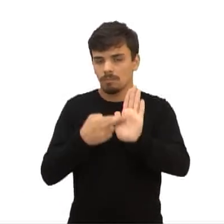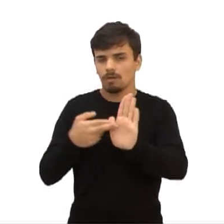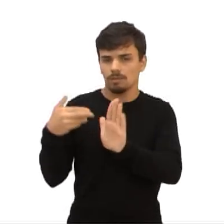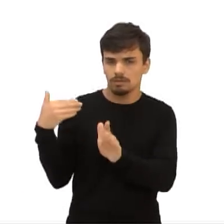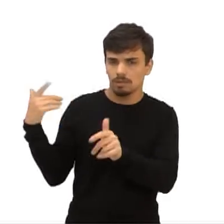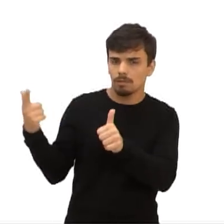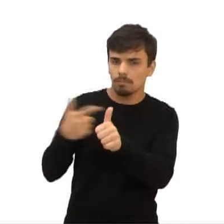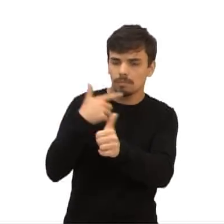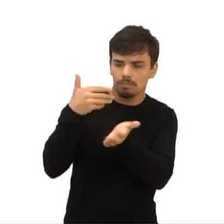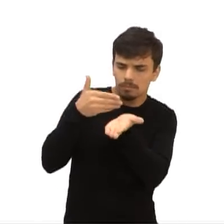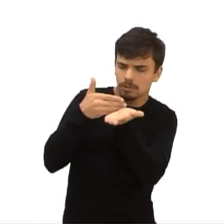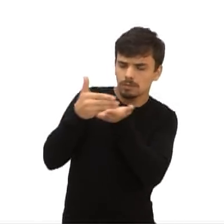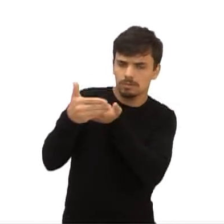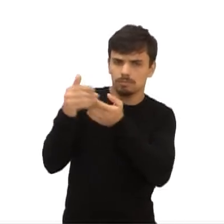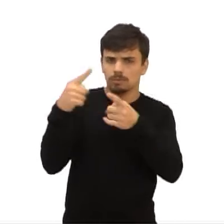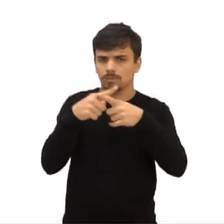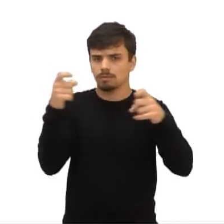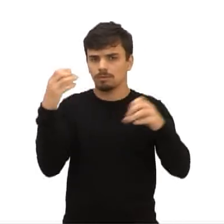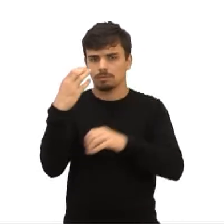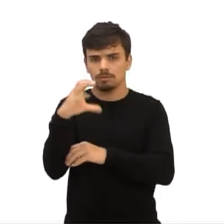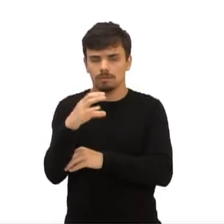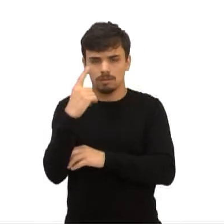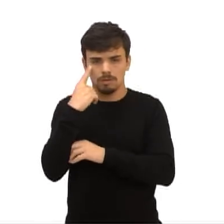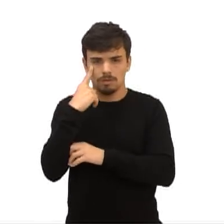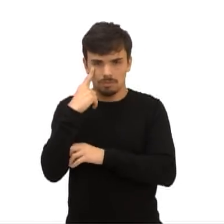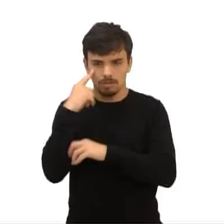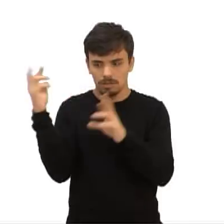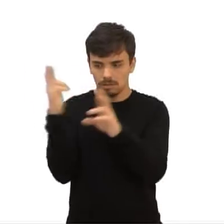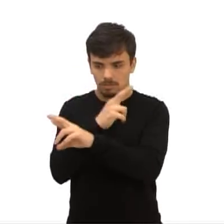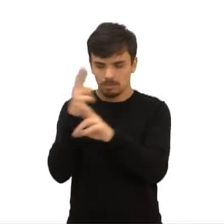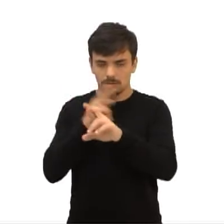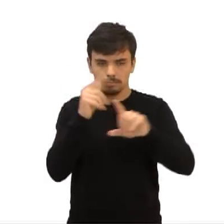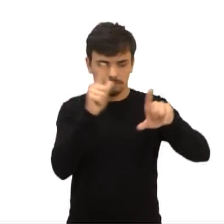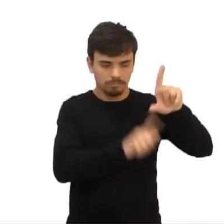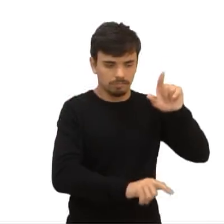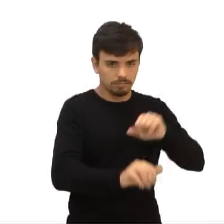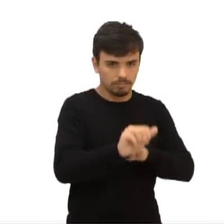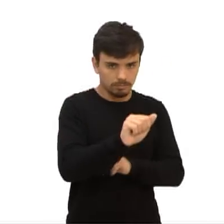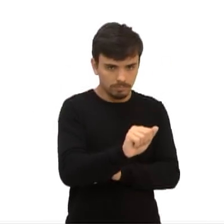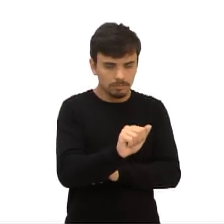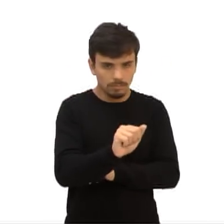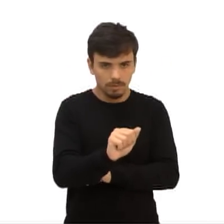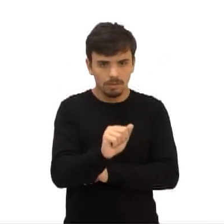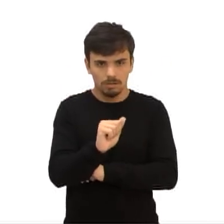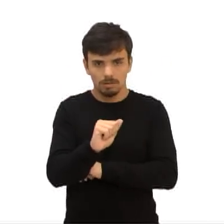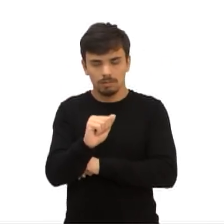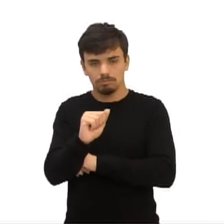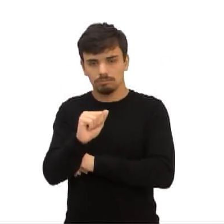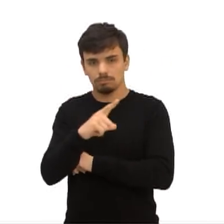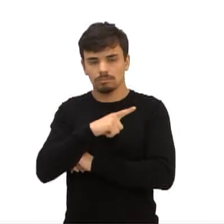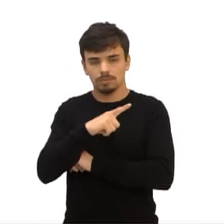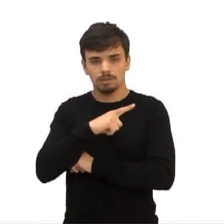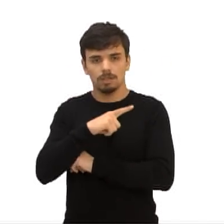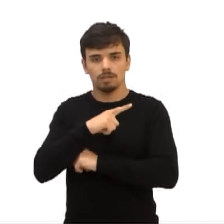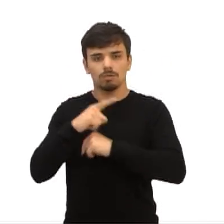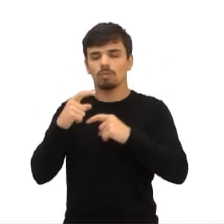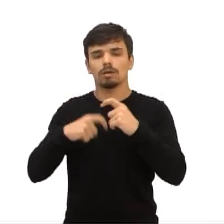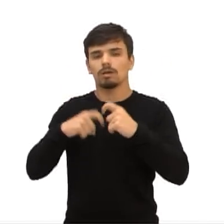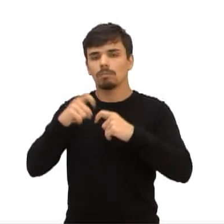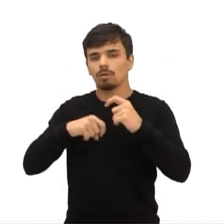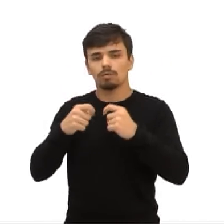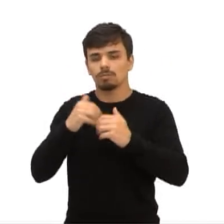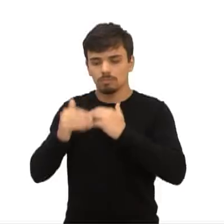ciência relacionado a, na opção A reprodução assexuada, na opção